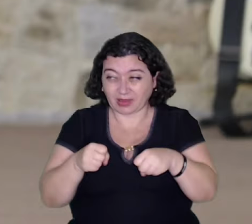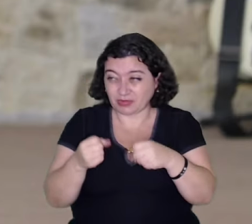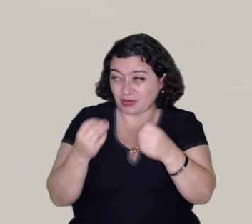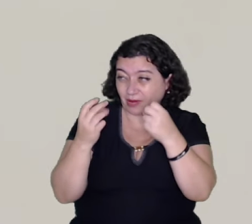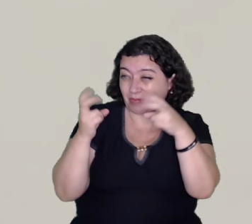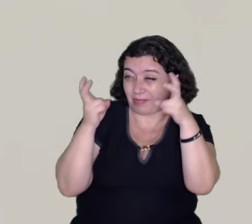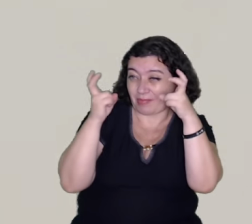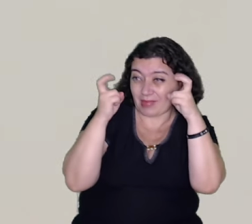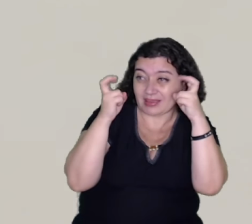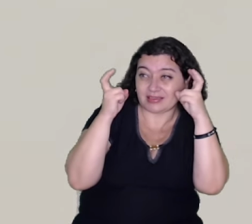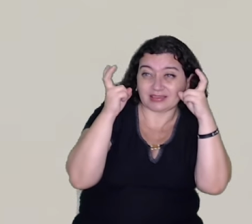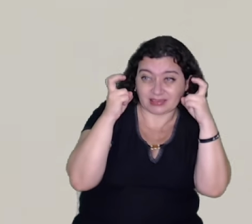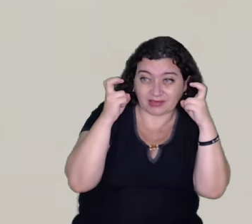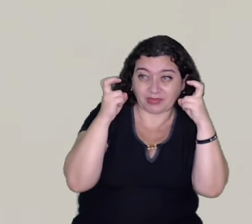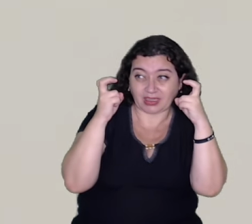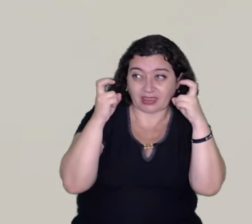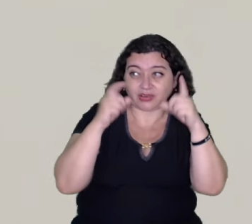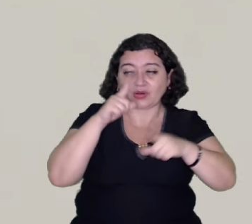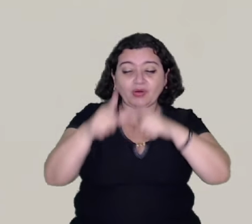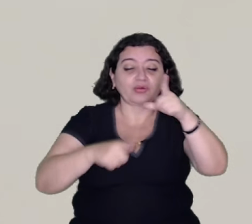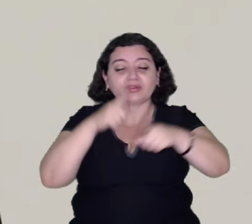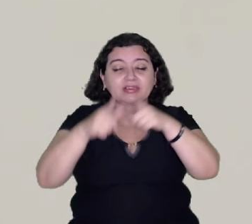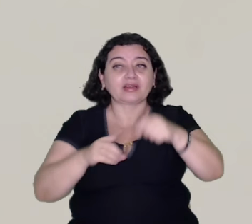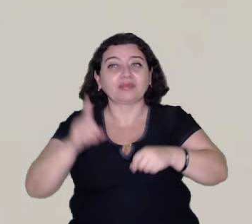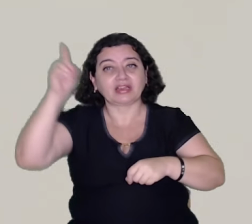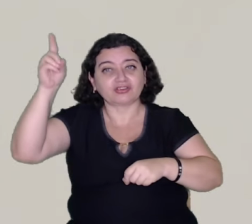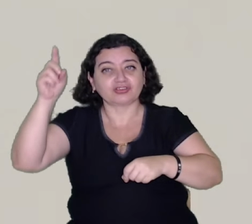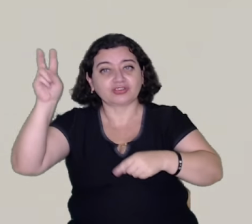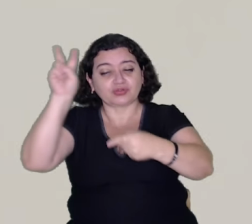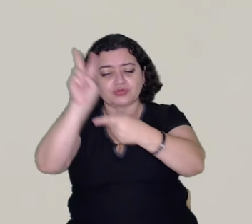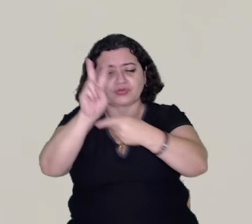perceber o agir de Deus, os cuidados de Deus.